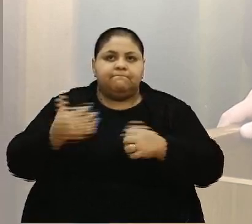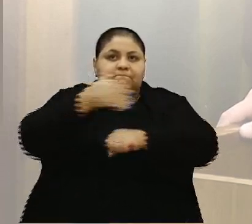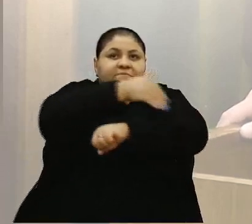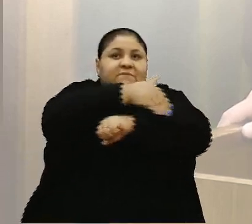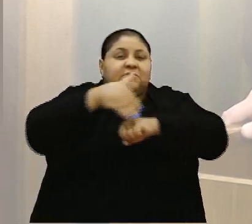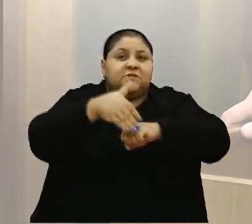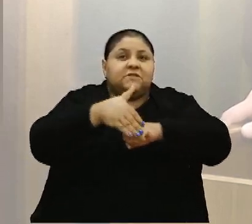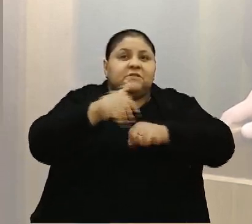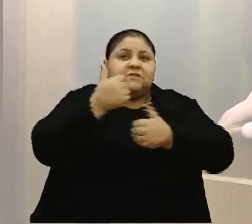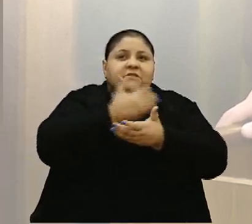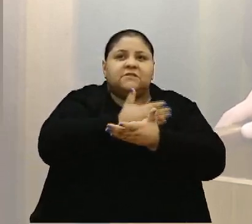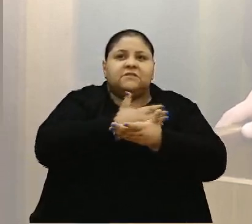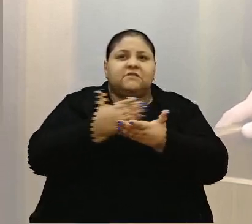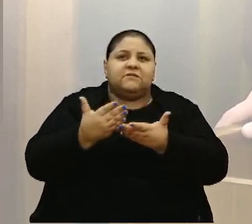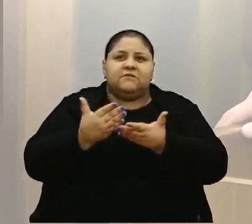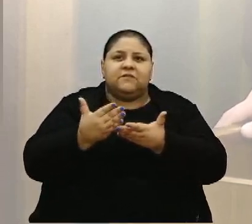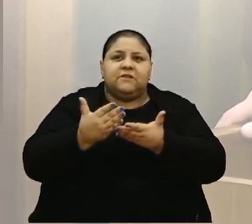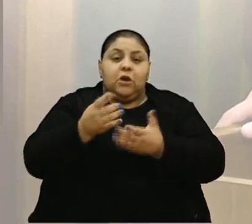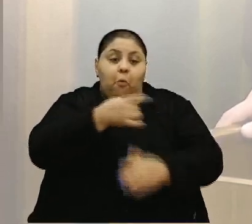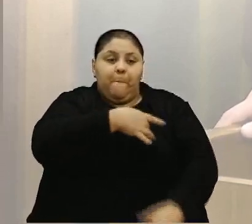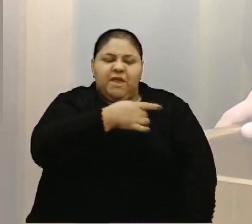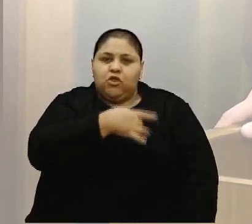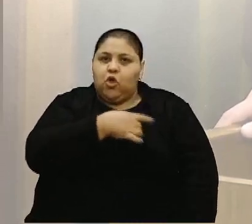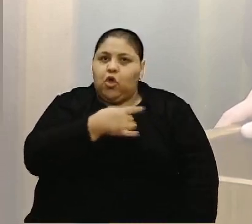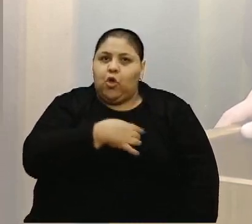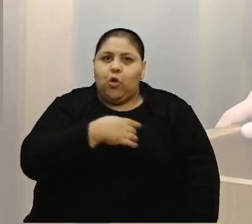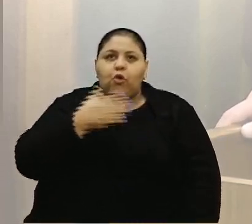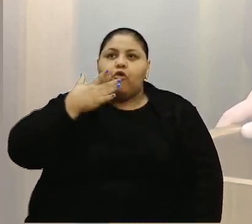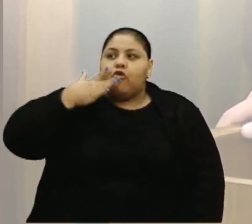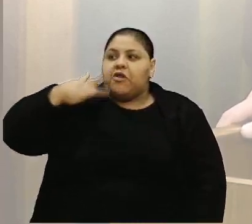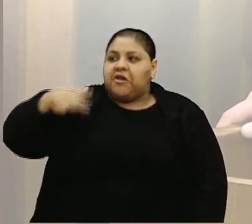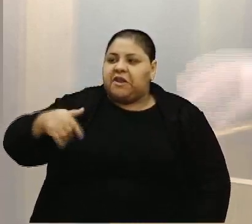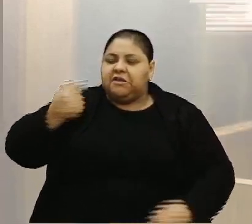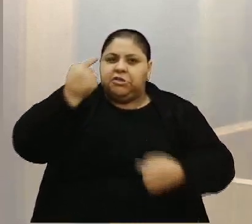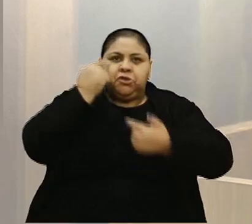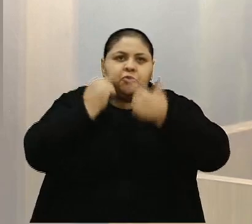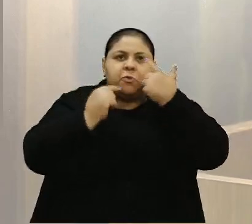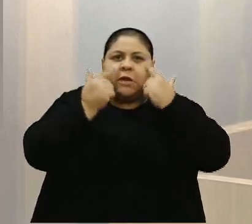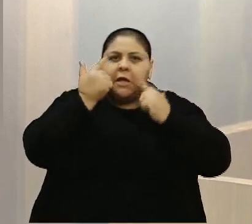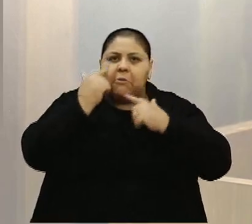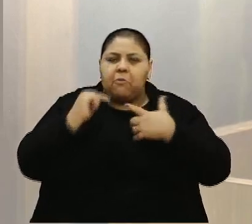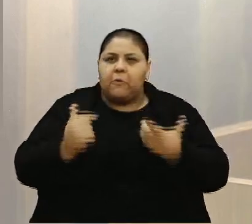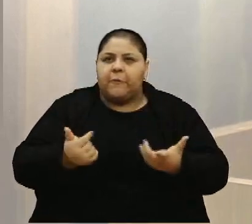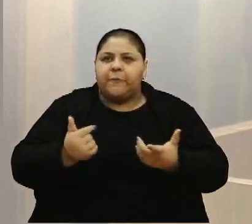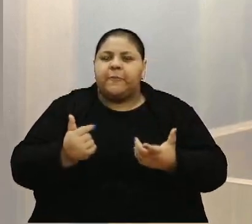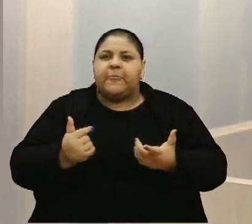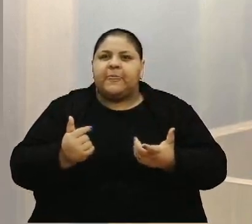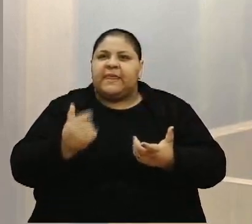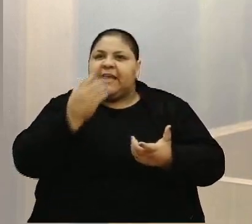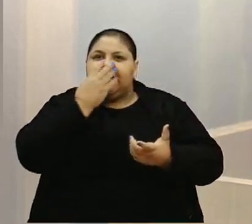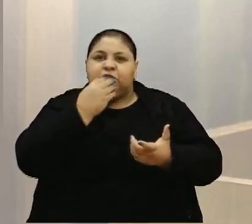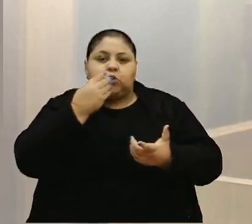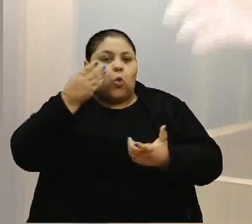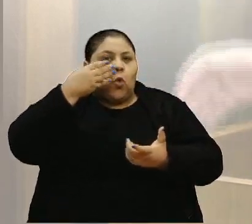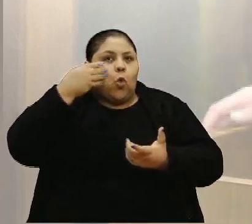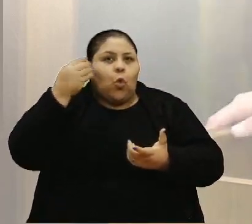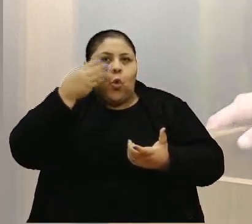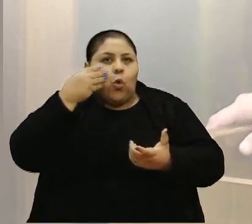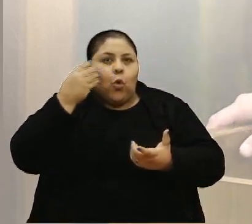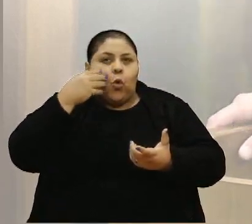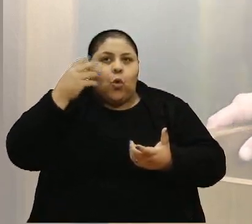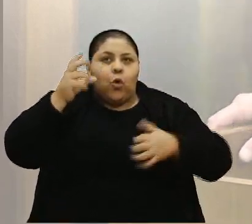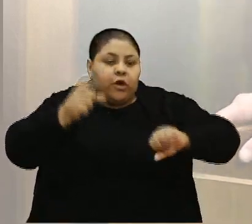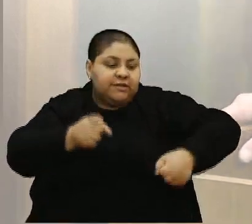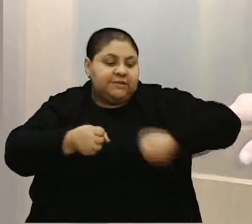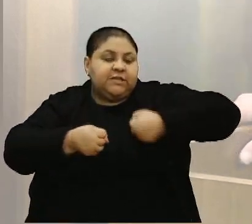a se espalhar aquele pavor. E eram crianças chorando, e eram cachorros, gatos sendo segurados